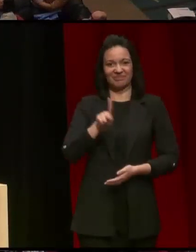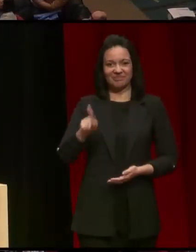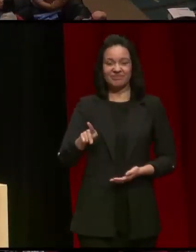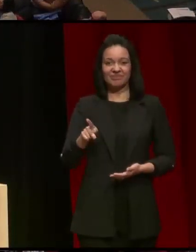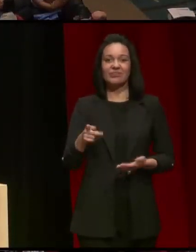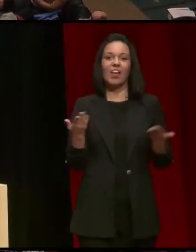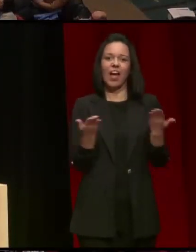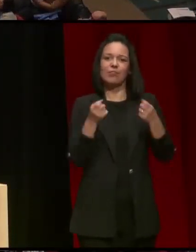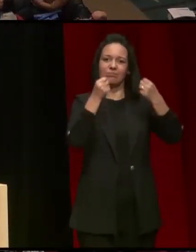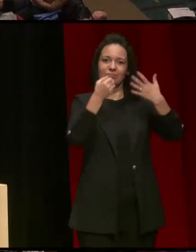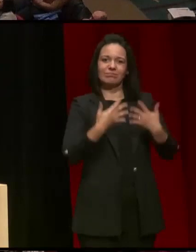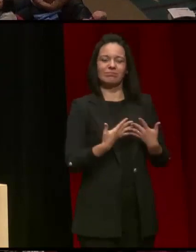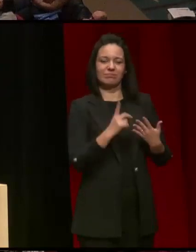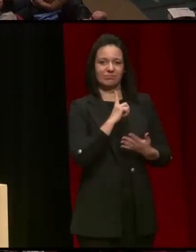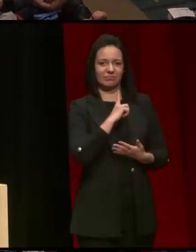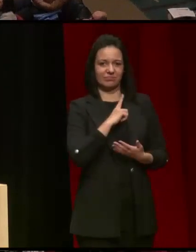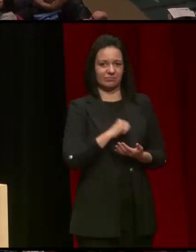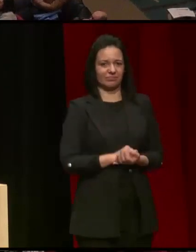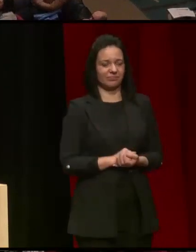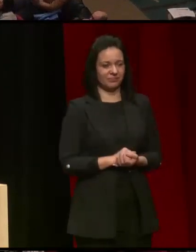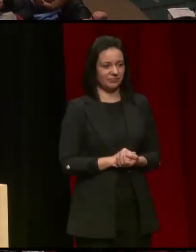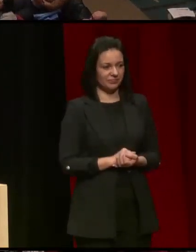fazer a sua descrição.